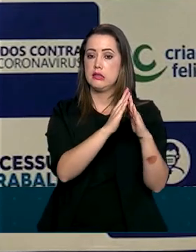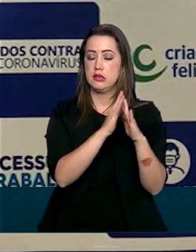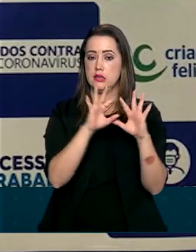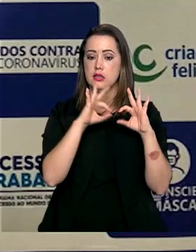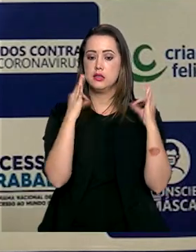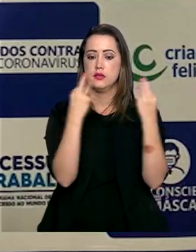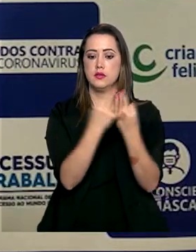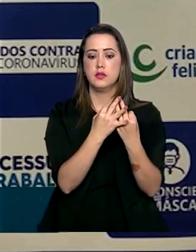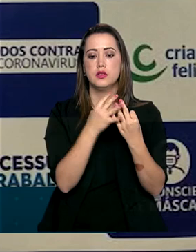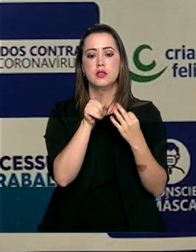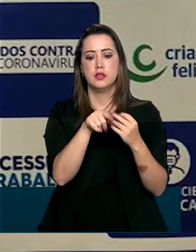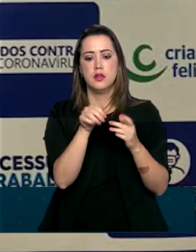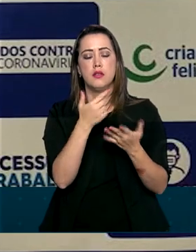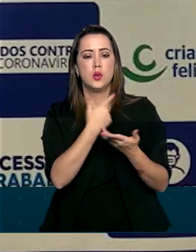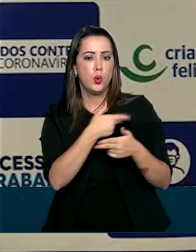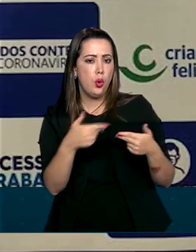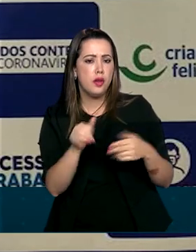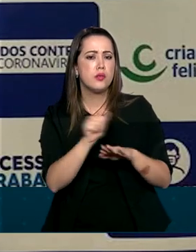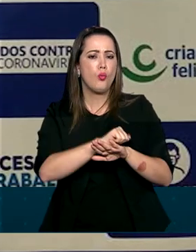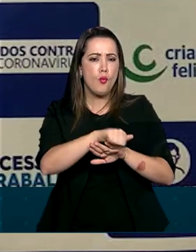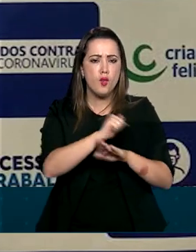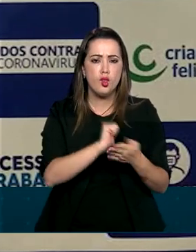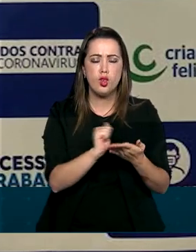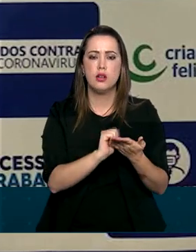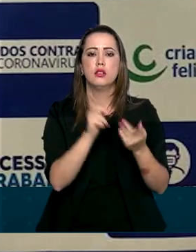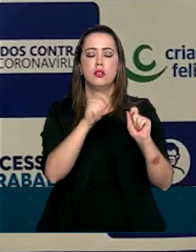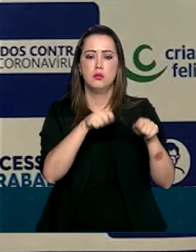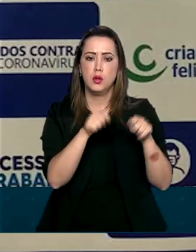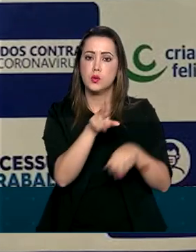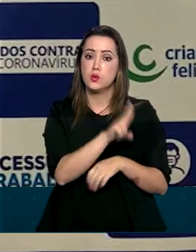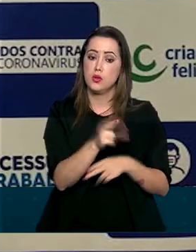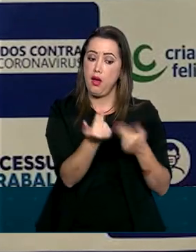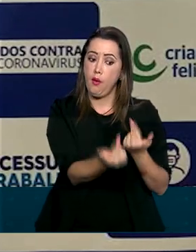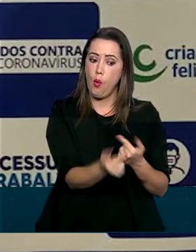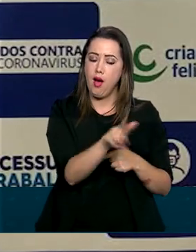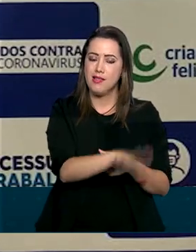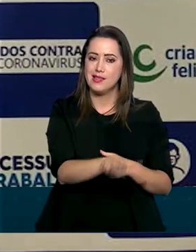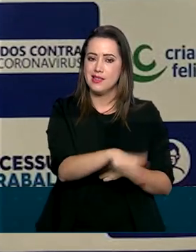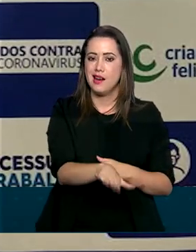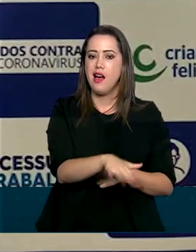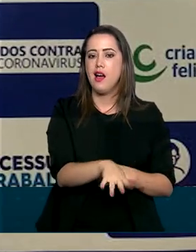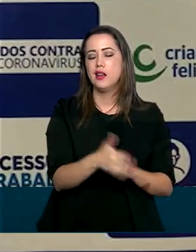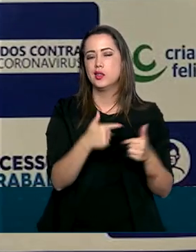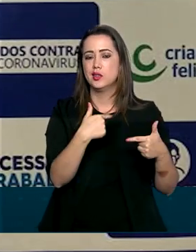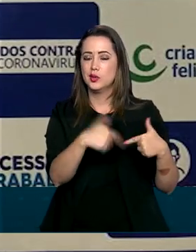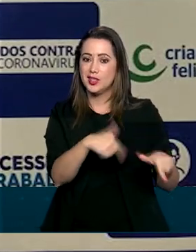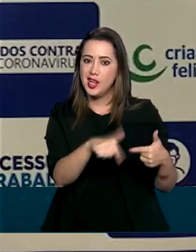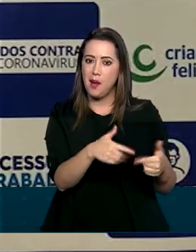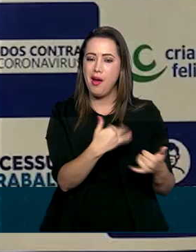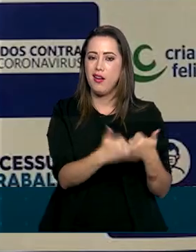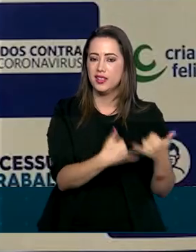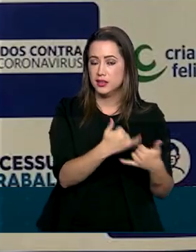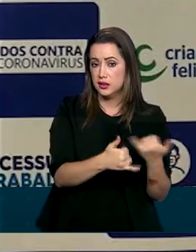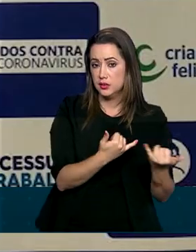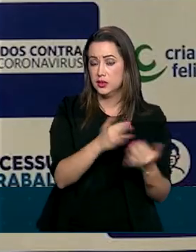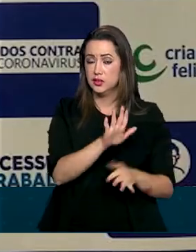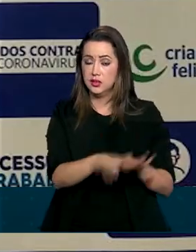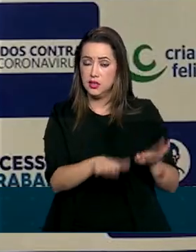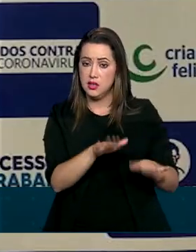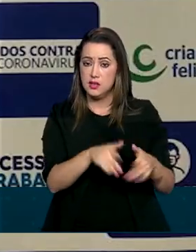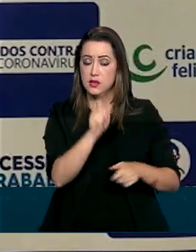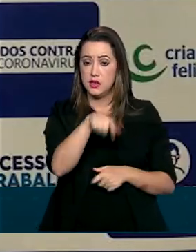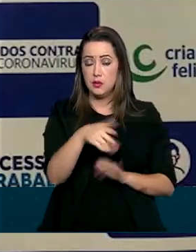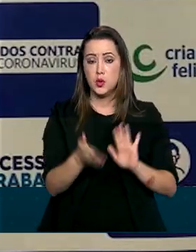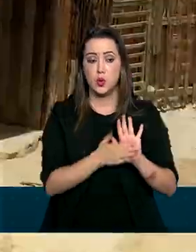lógico, devidamente higienizadas, para que eles possam reproduzir com as crianças as atividades que os visitadores estão